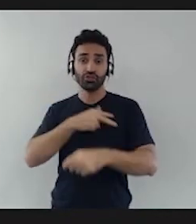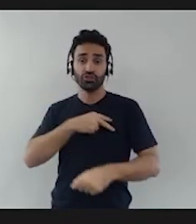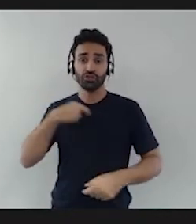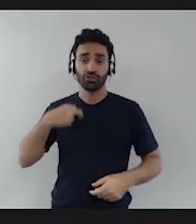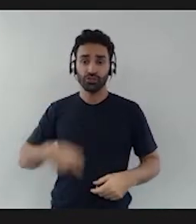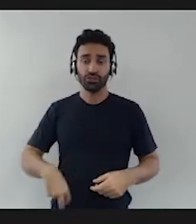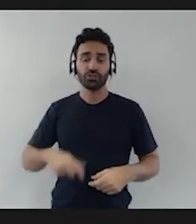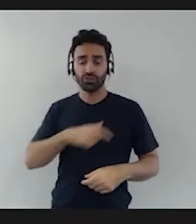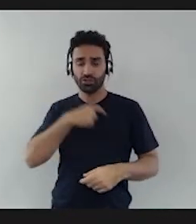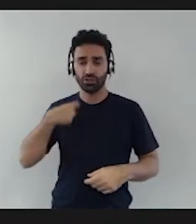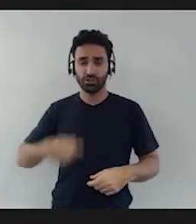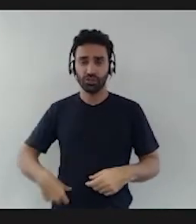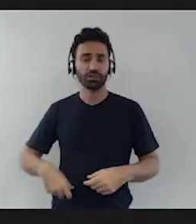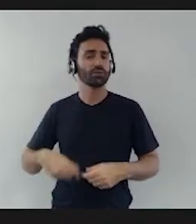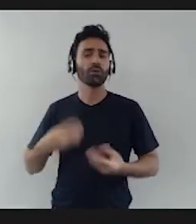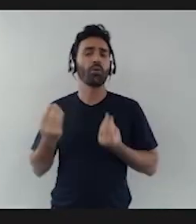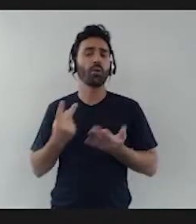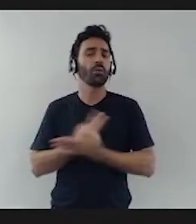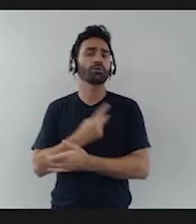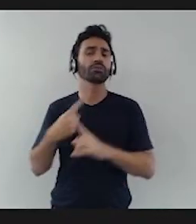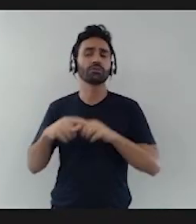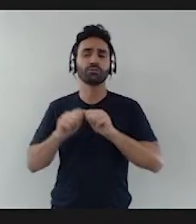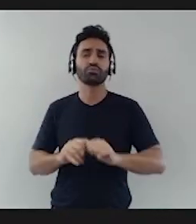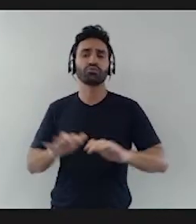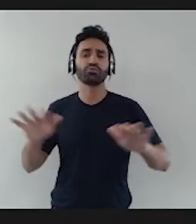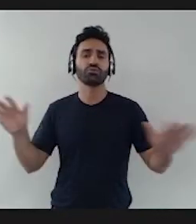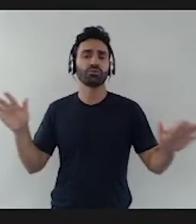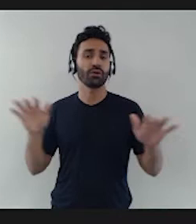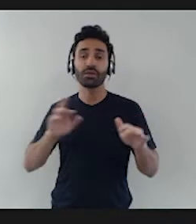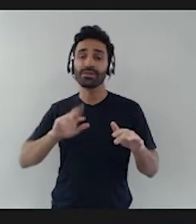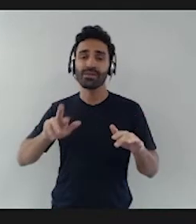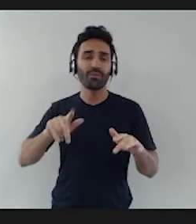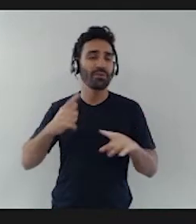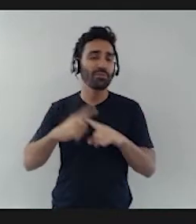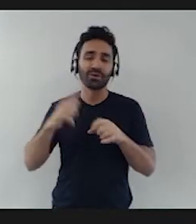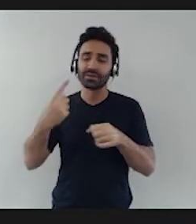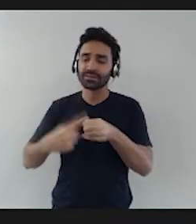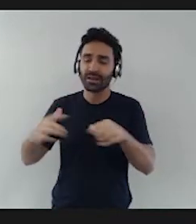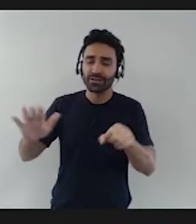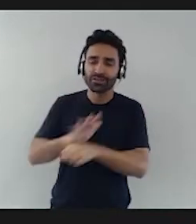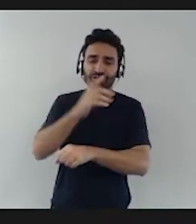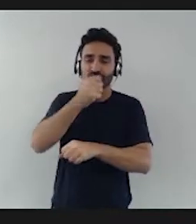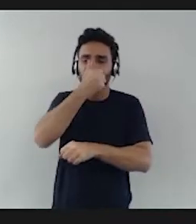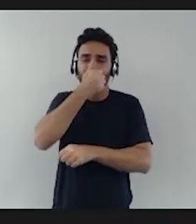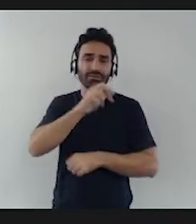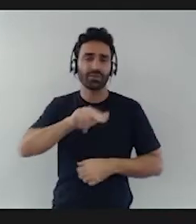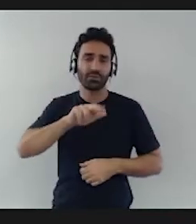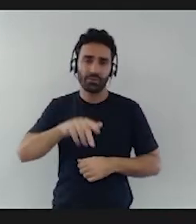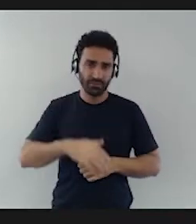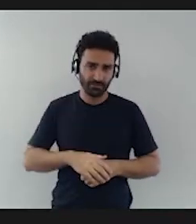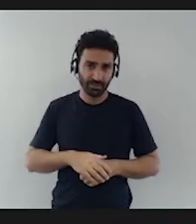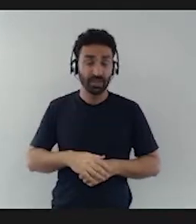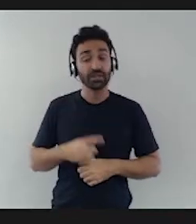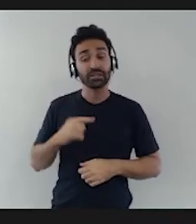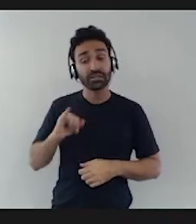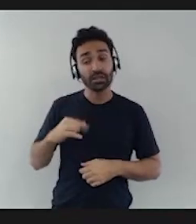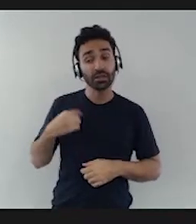espalhamento se dá não pelo adensamento, porque se nós estivéssemos, mesmo numa cidade extremamente